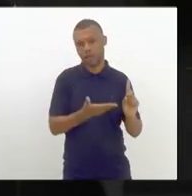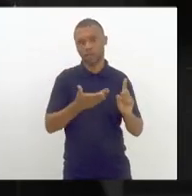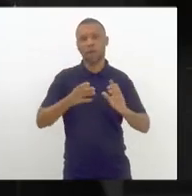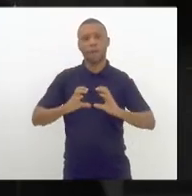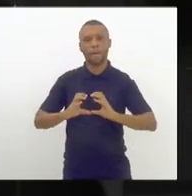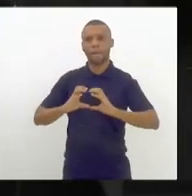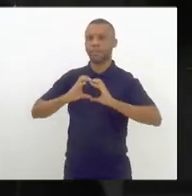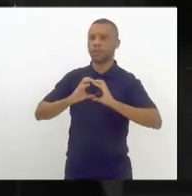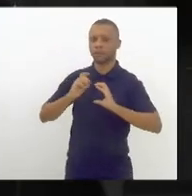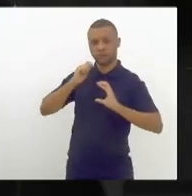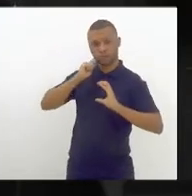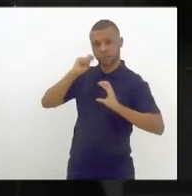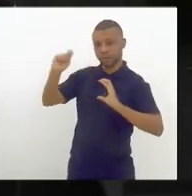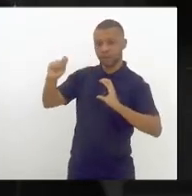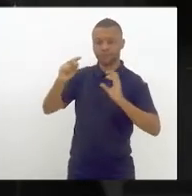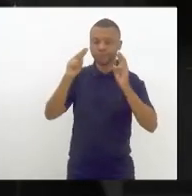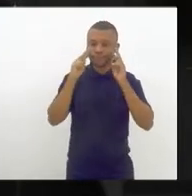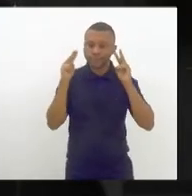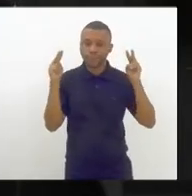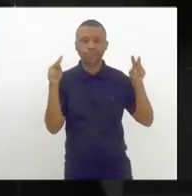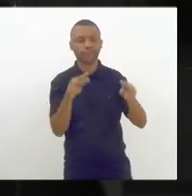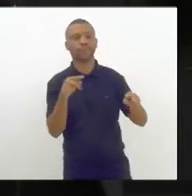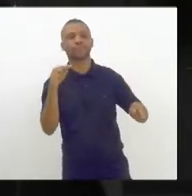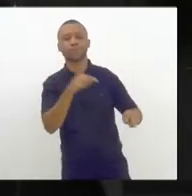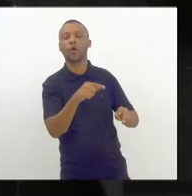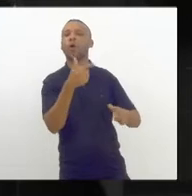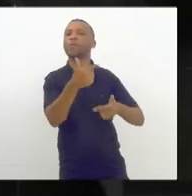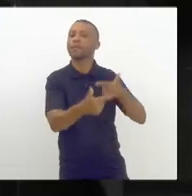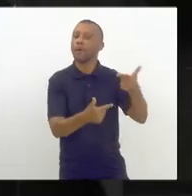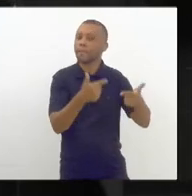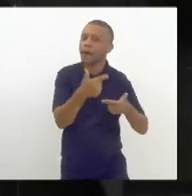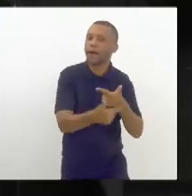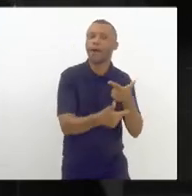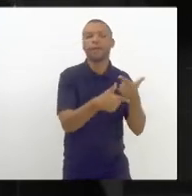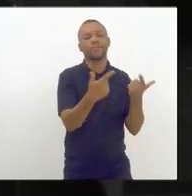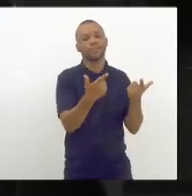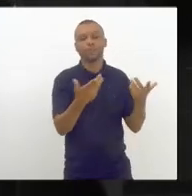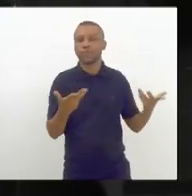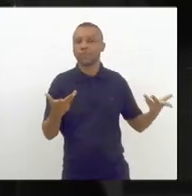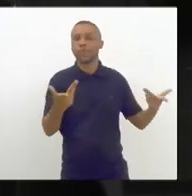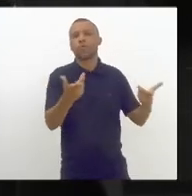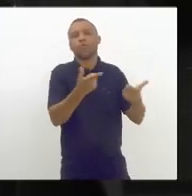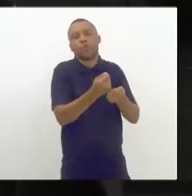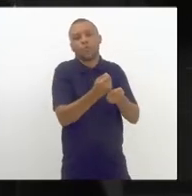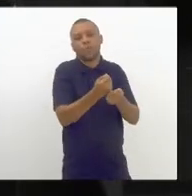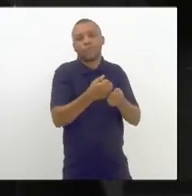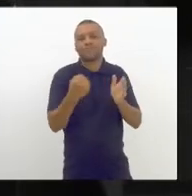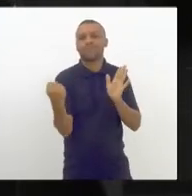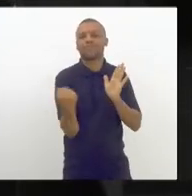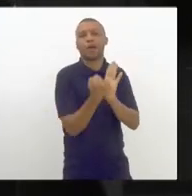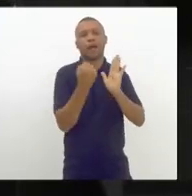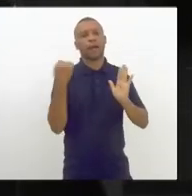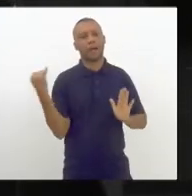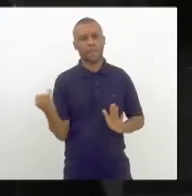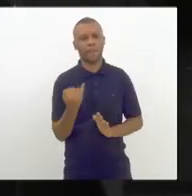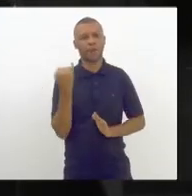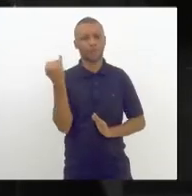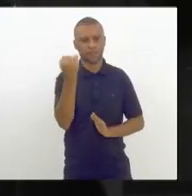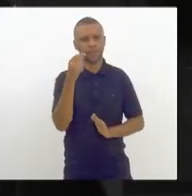Tiradentes é conhecendo toda a magnitude toda a importância toda